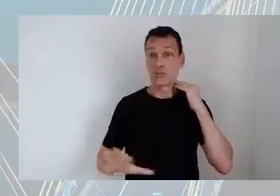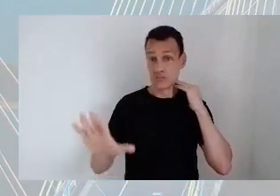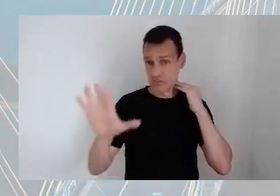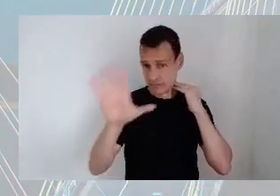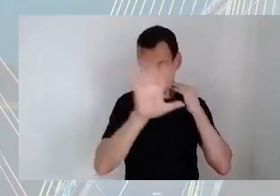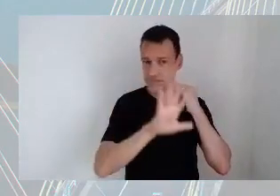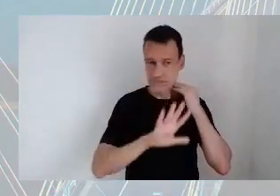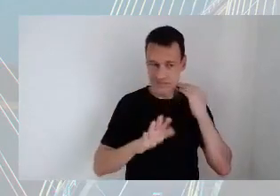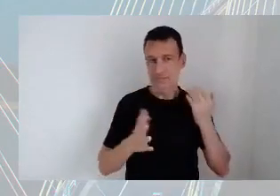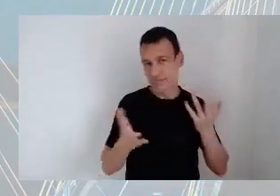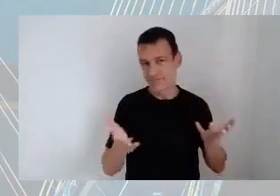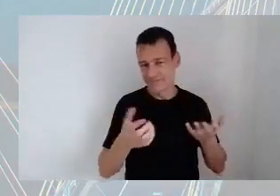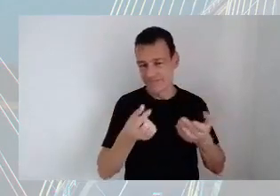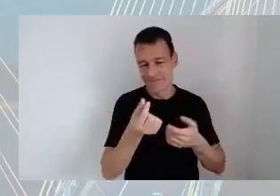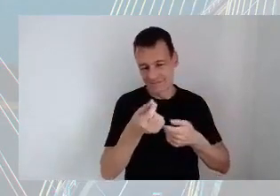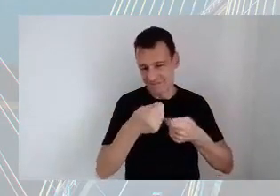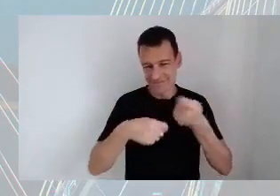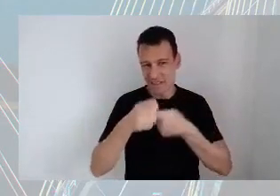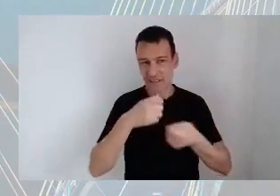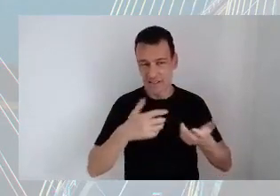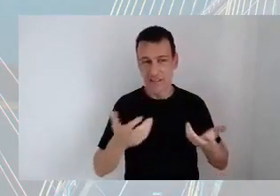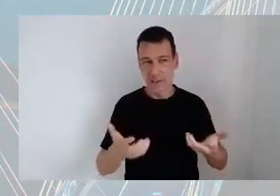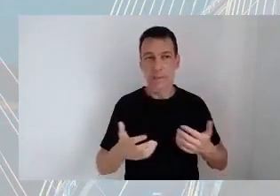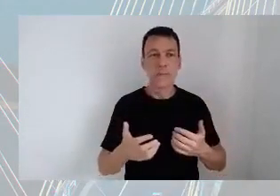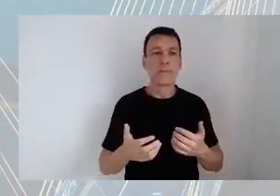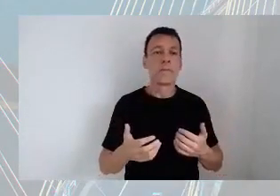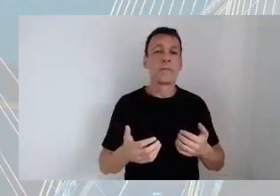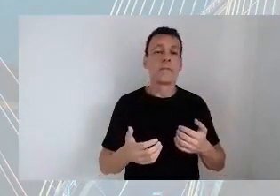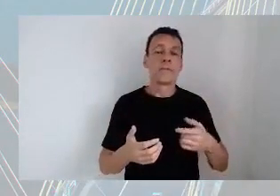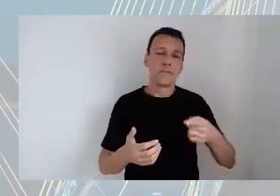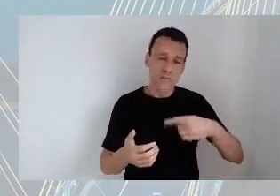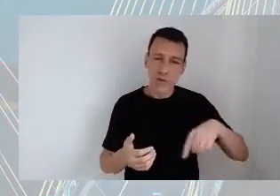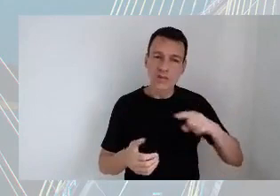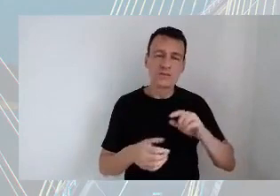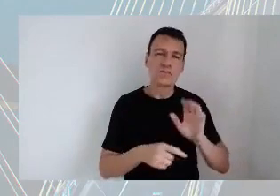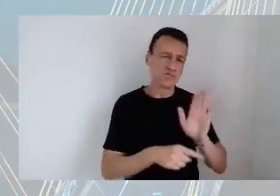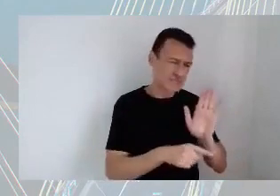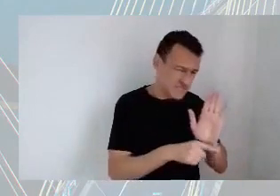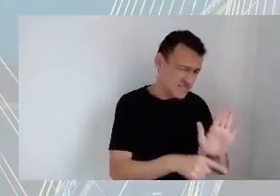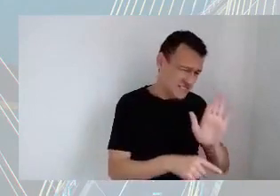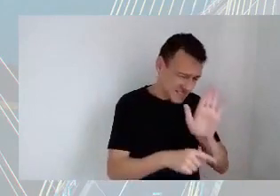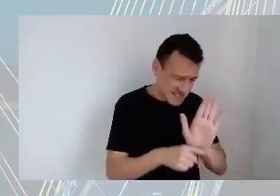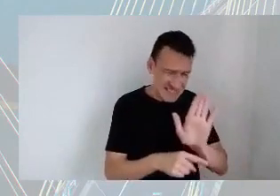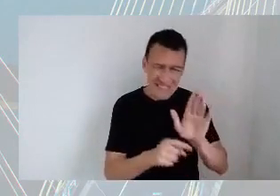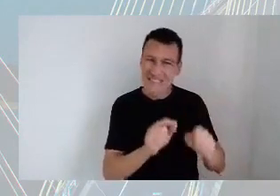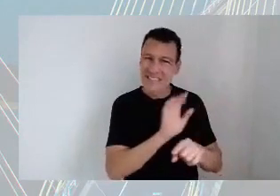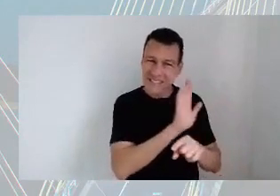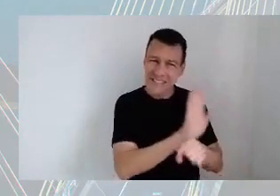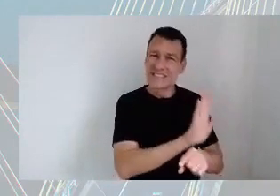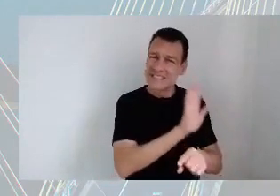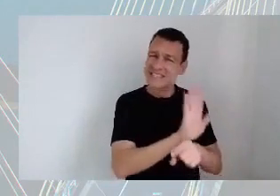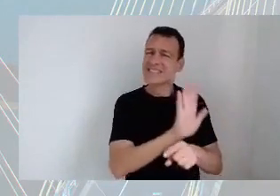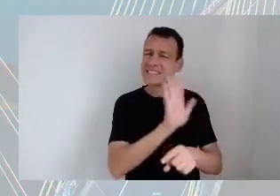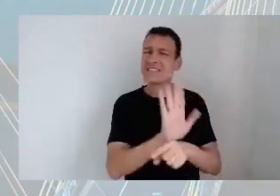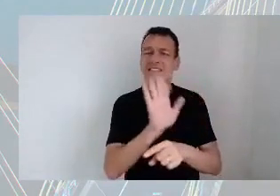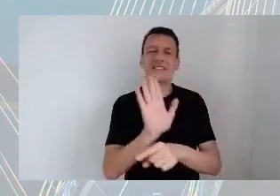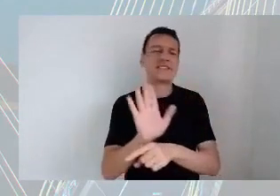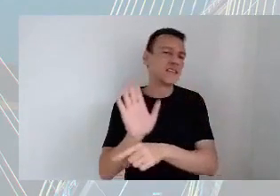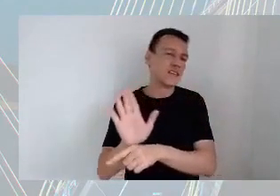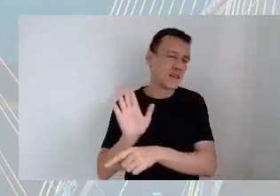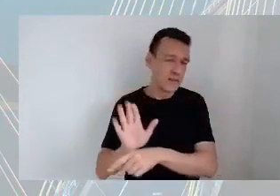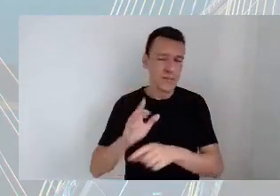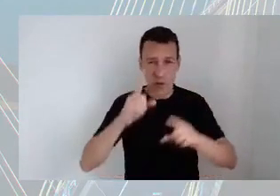lógico, em que a gente teve com eles desde a ponta, né? Concebemos toda a parte de governança de dados, processos,